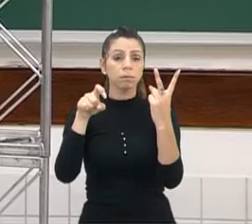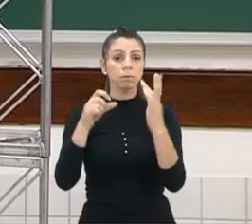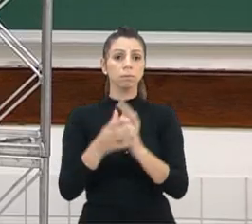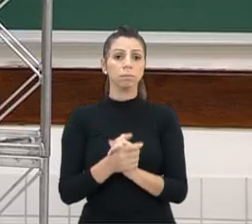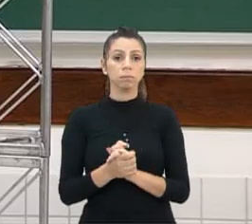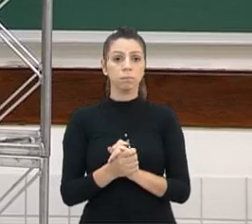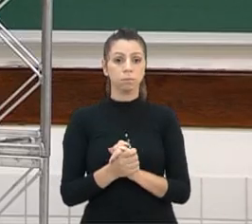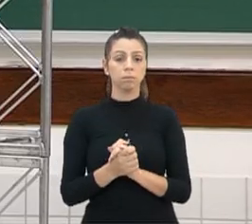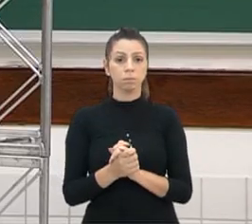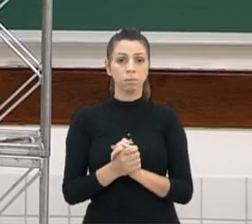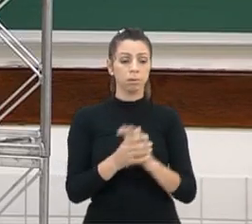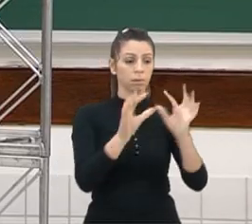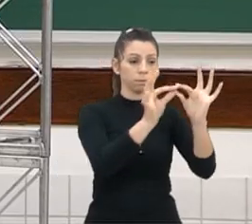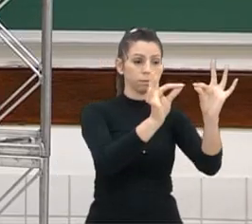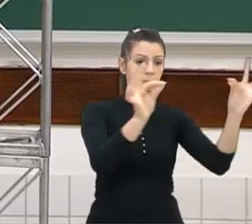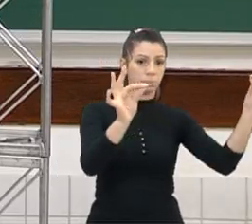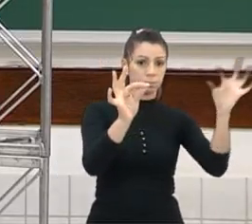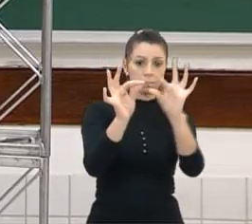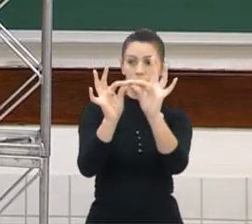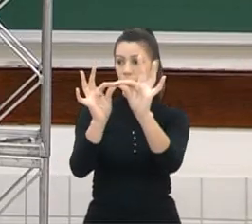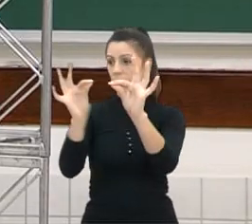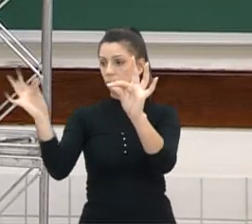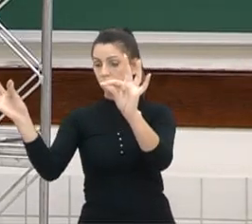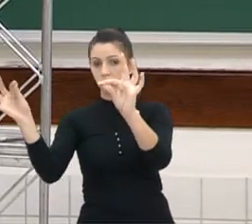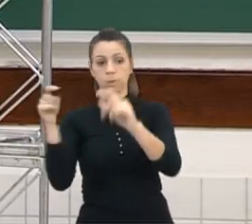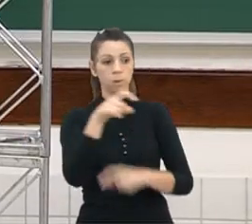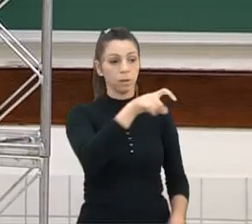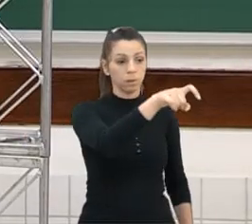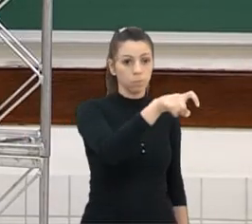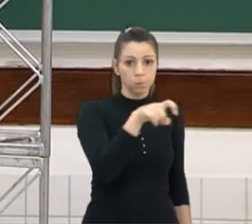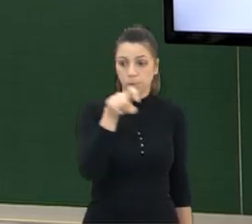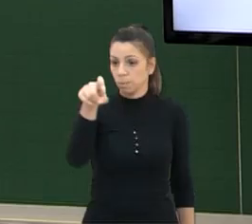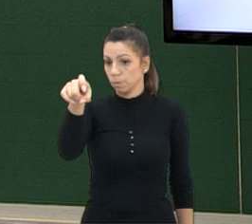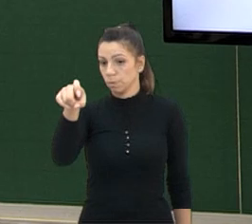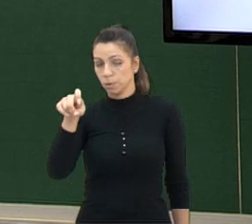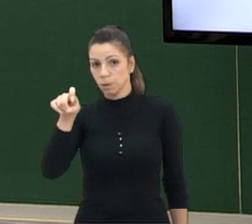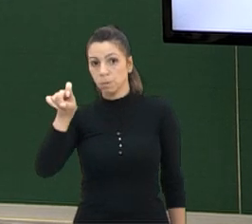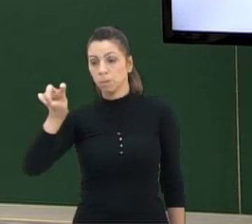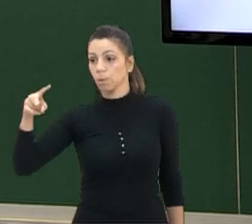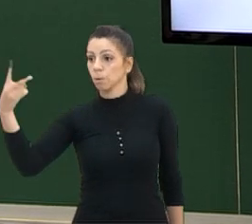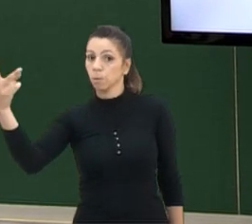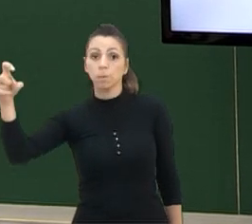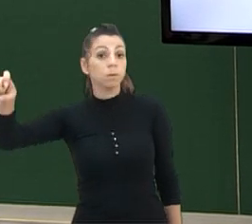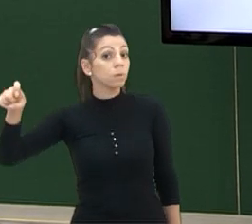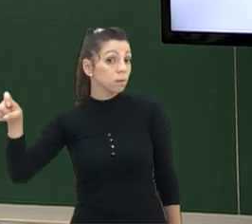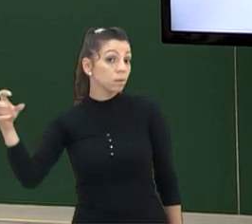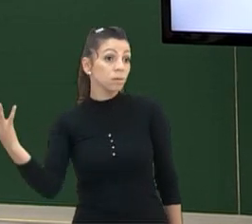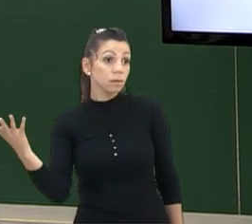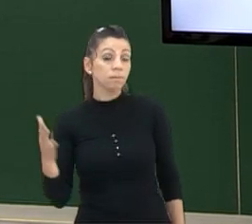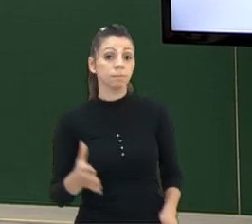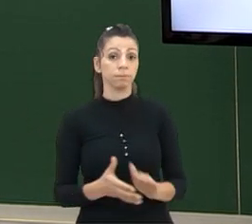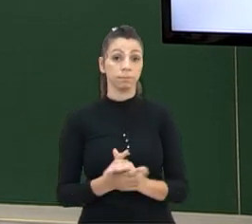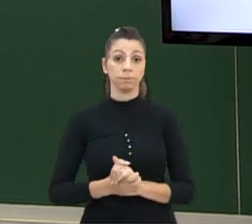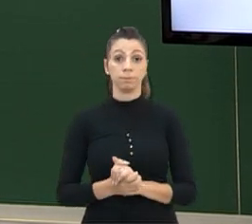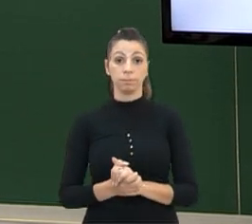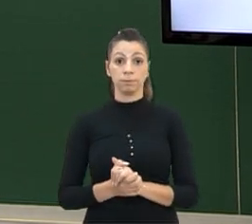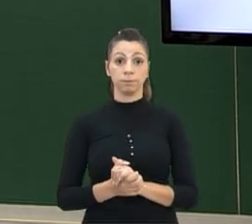O 2x vai ser duas vezes essa medida. Então, é só eu pegar aqui, ó, esse pedacinho aqui e repetir aqui.